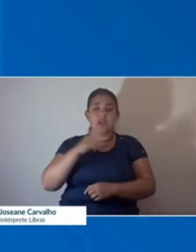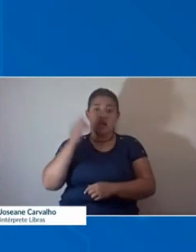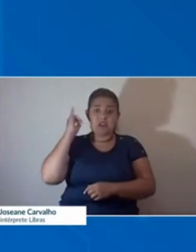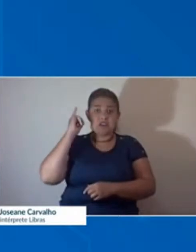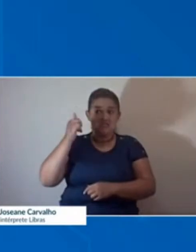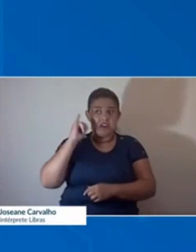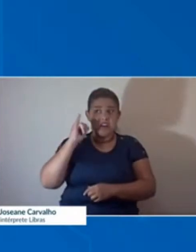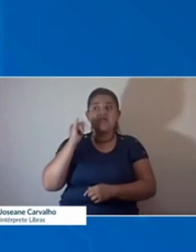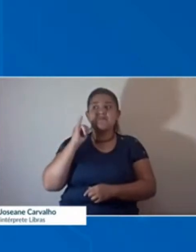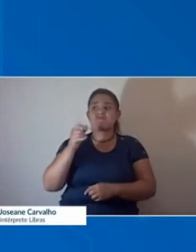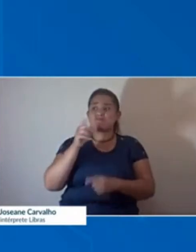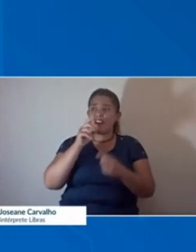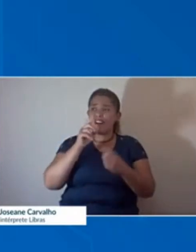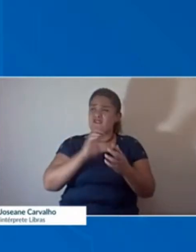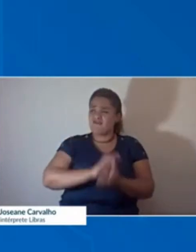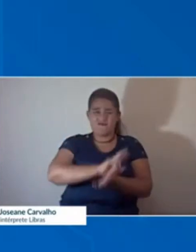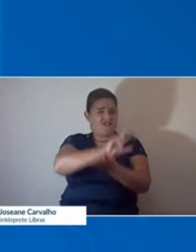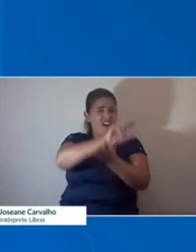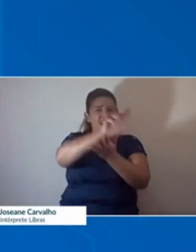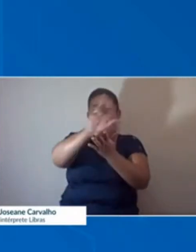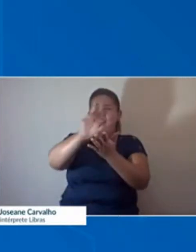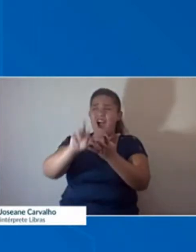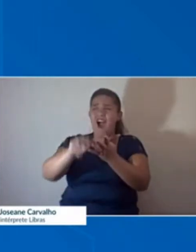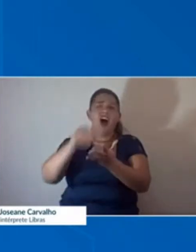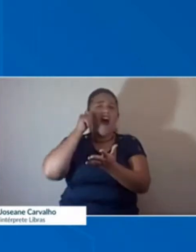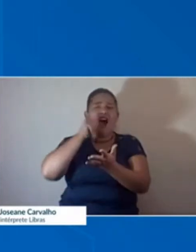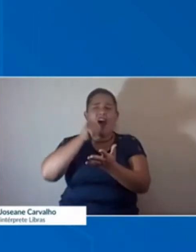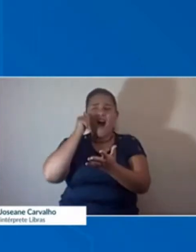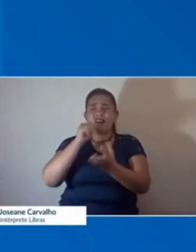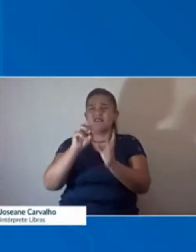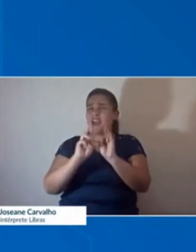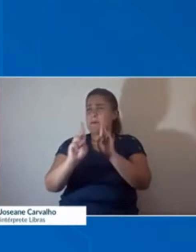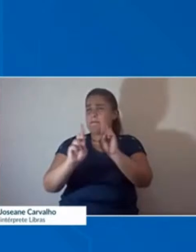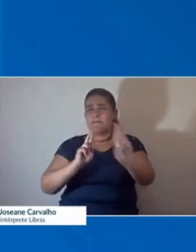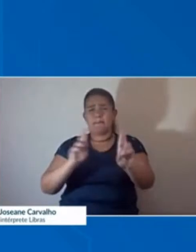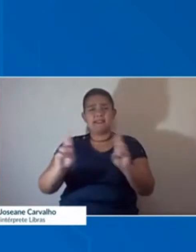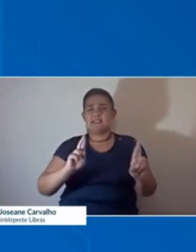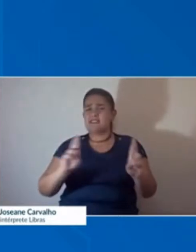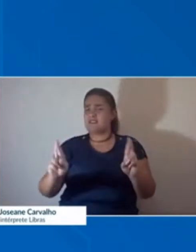muitas mulheres e de várias representações.